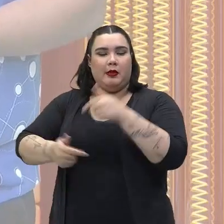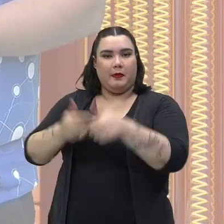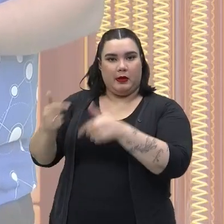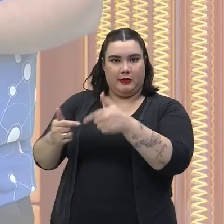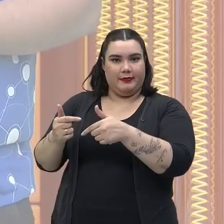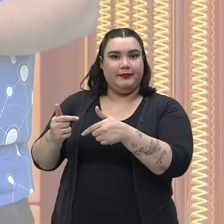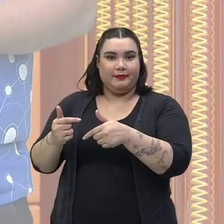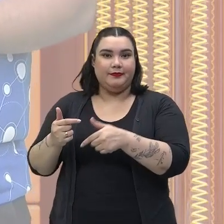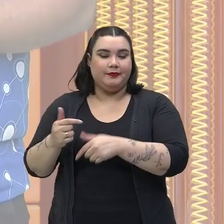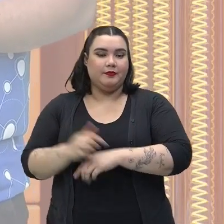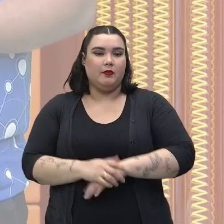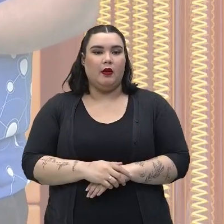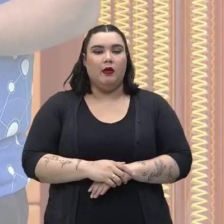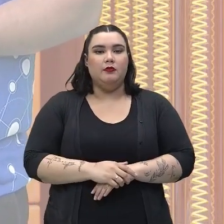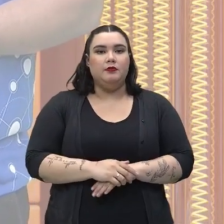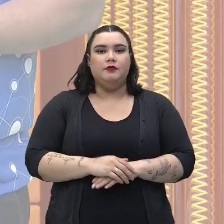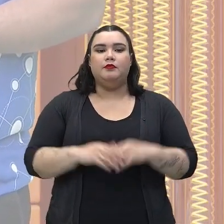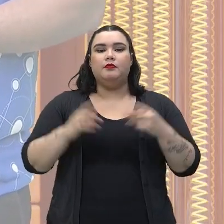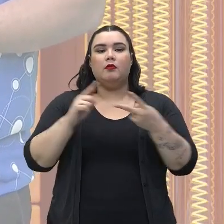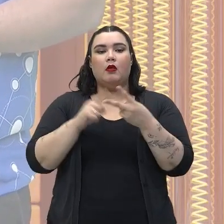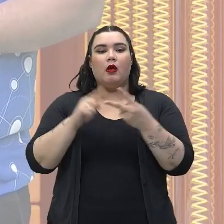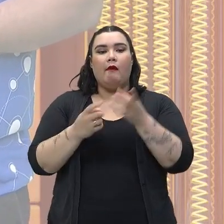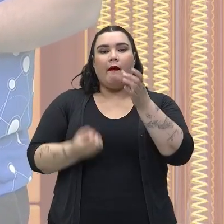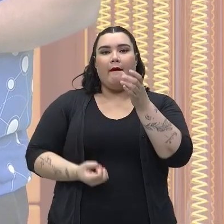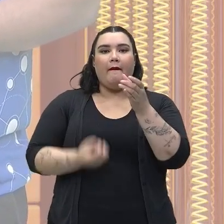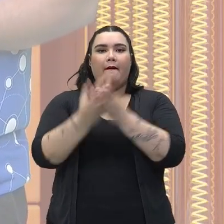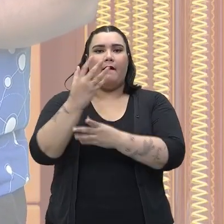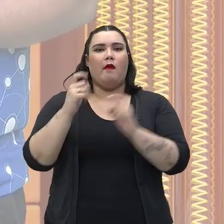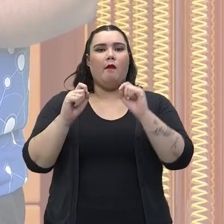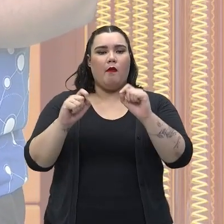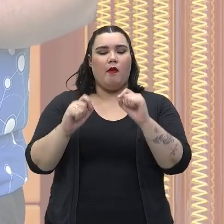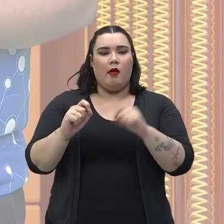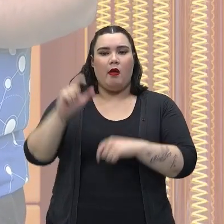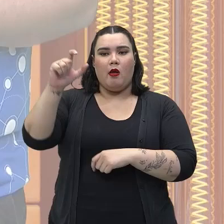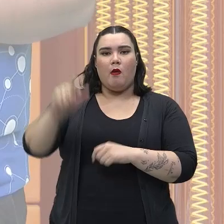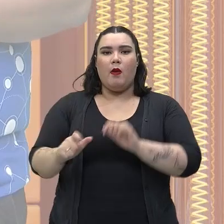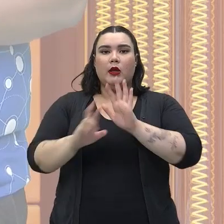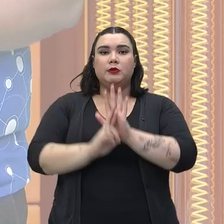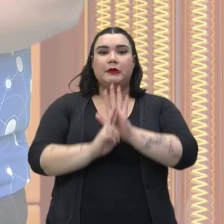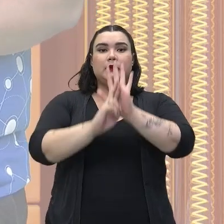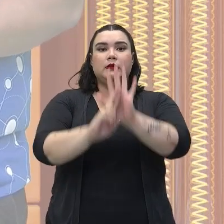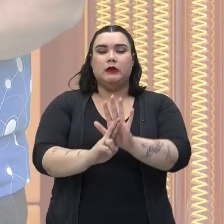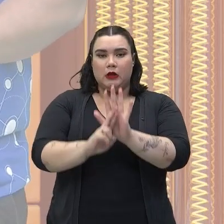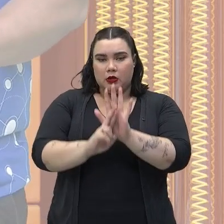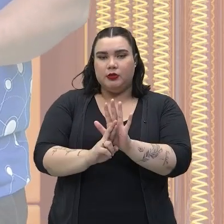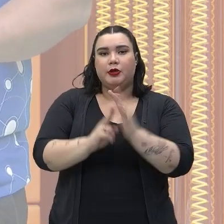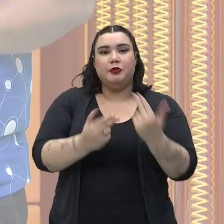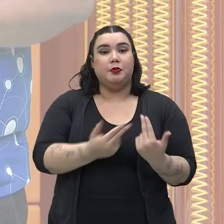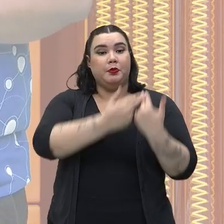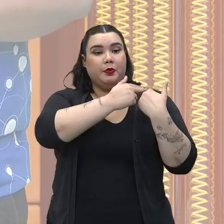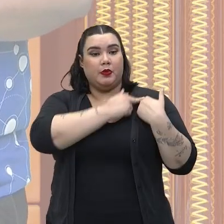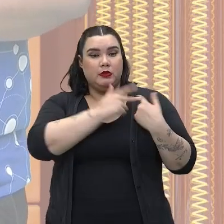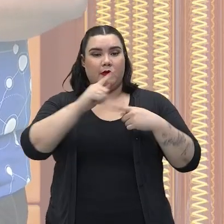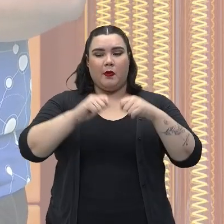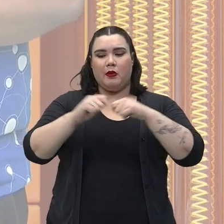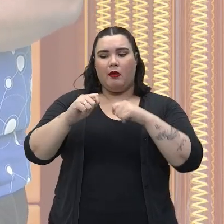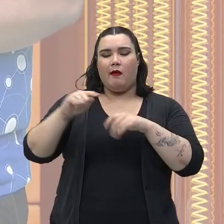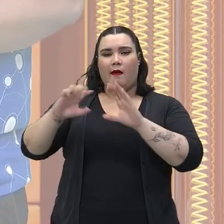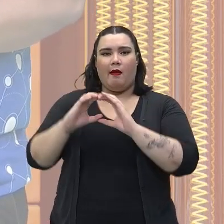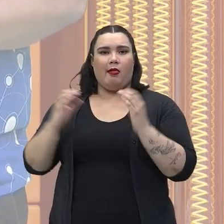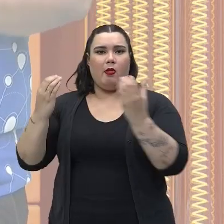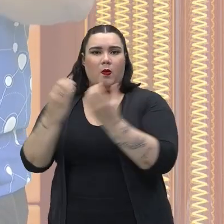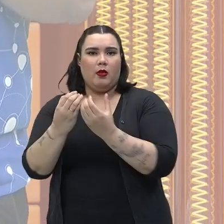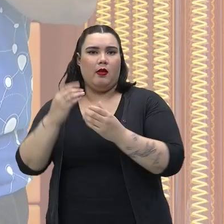Continuando, criação da figura do diretor dos índios, responsável pela administração das aldeias, controle da mão de obra